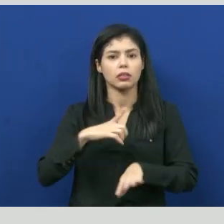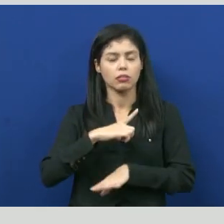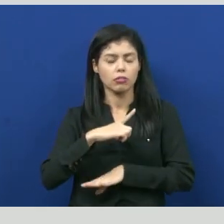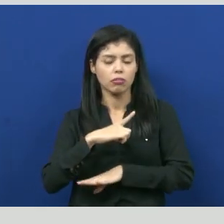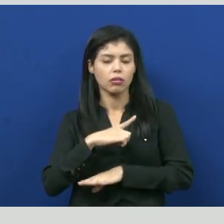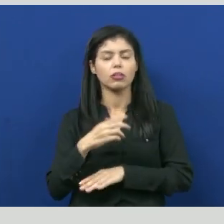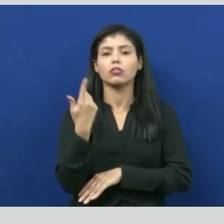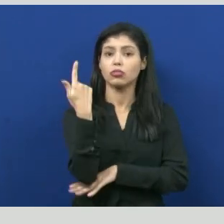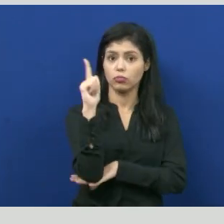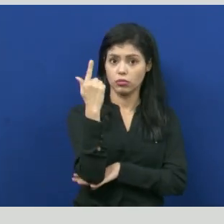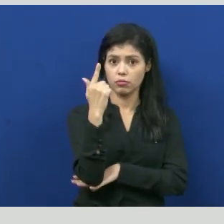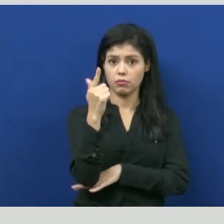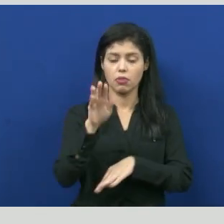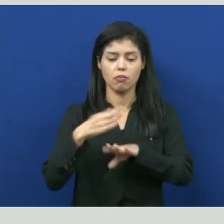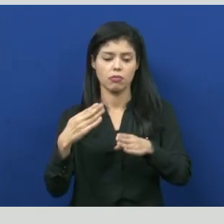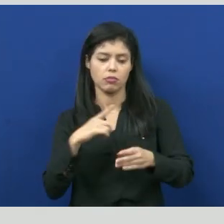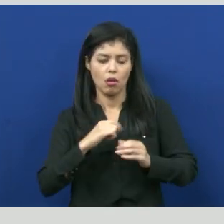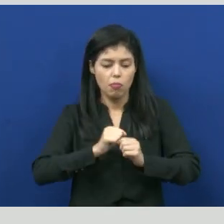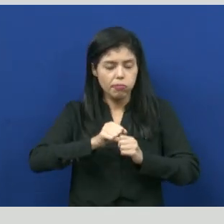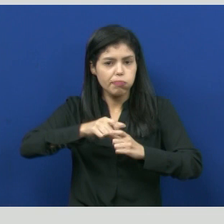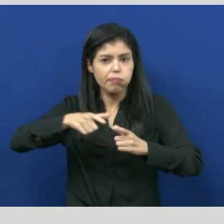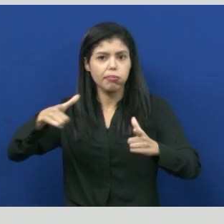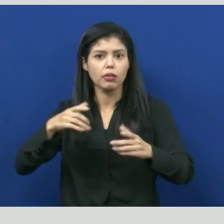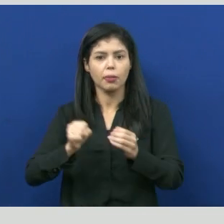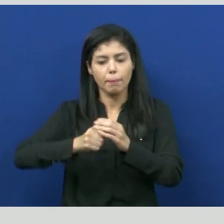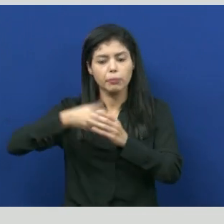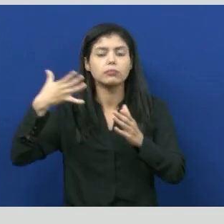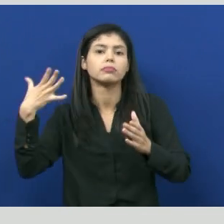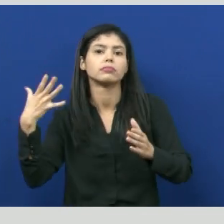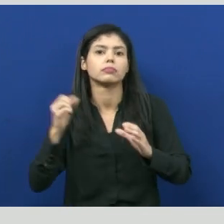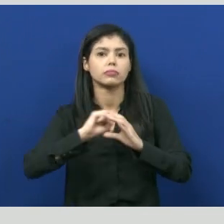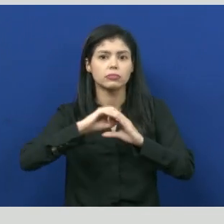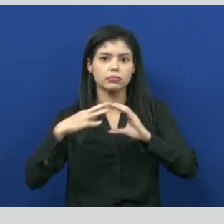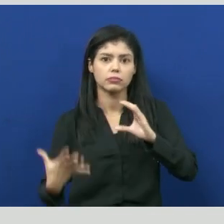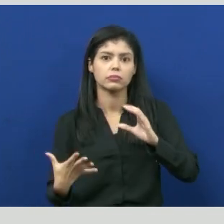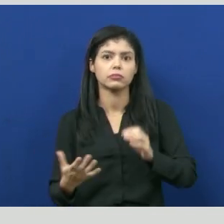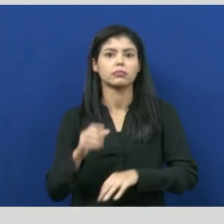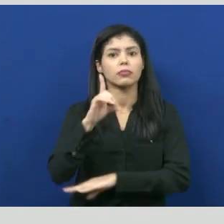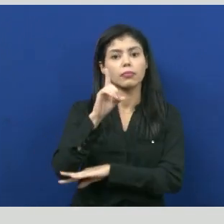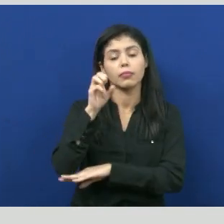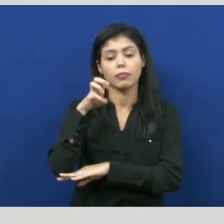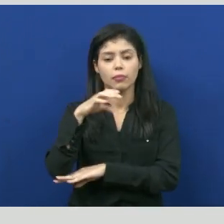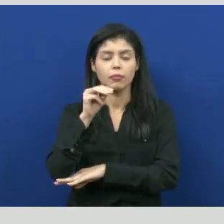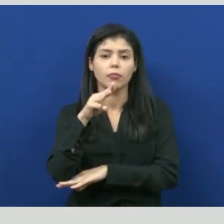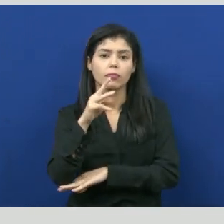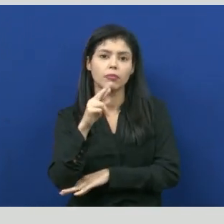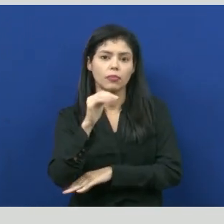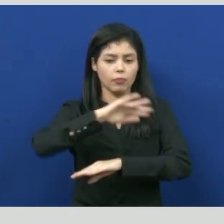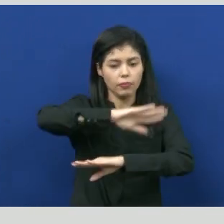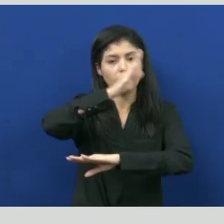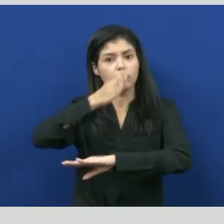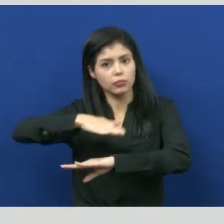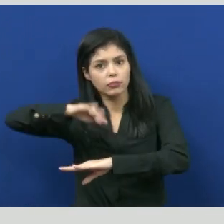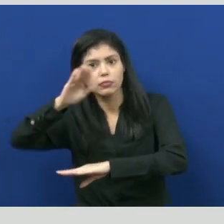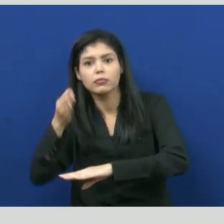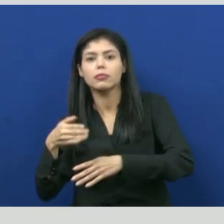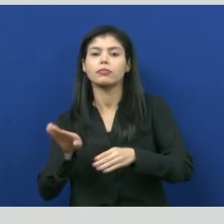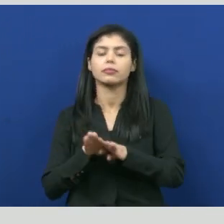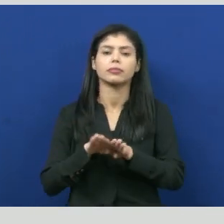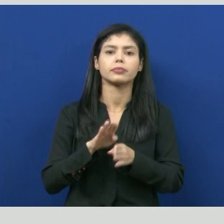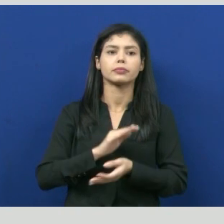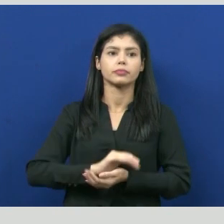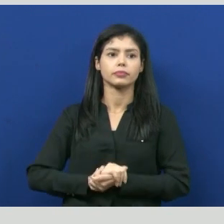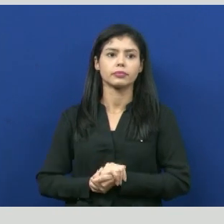geografia, é uma área onde tem muita classificação, classificação demográfica, relevo,